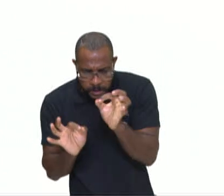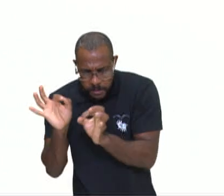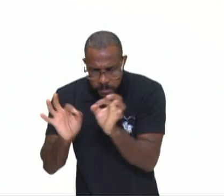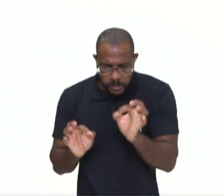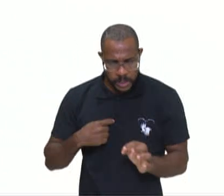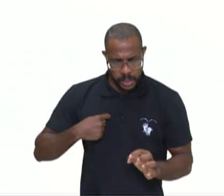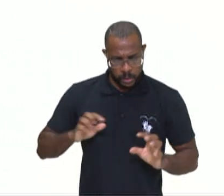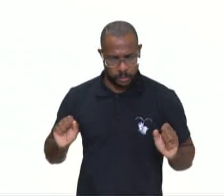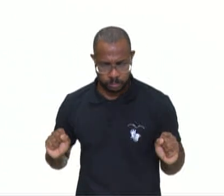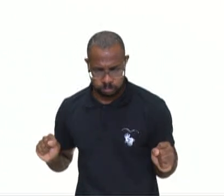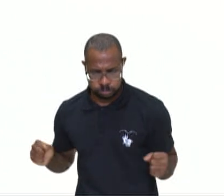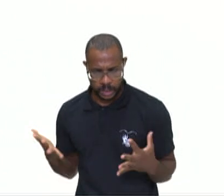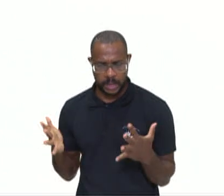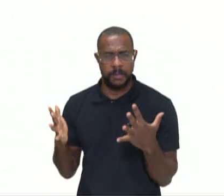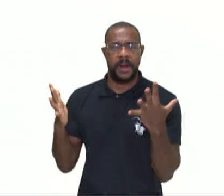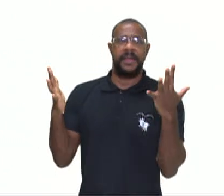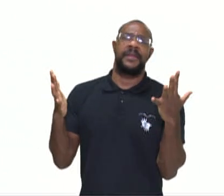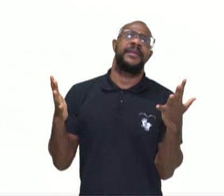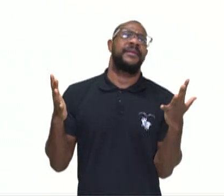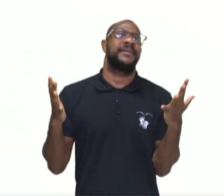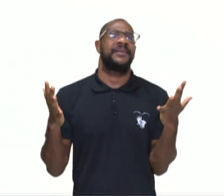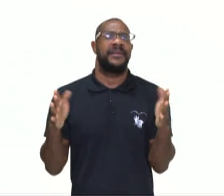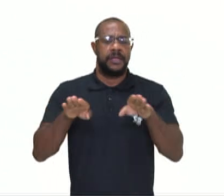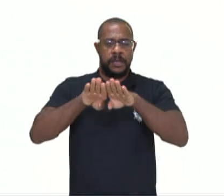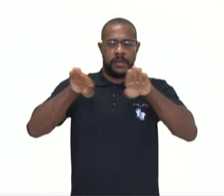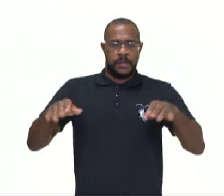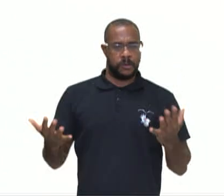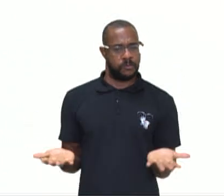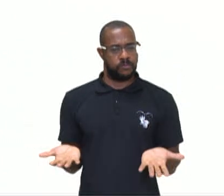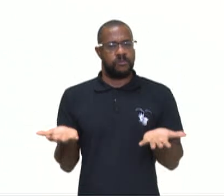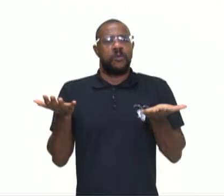Celebrarei o teu ofício no altar.